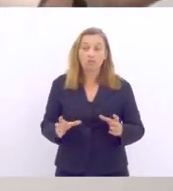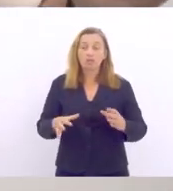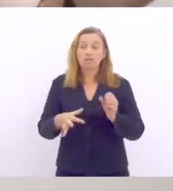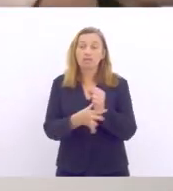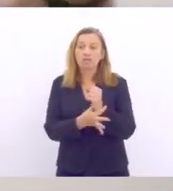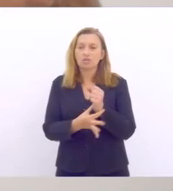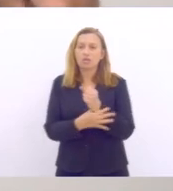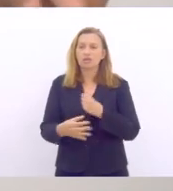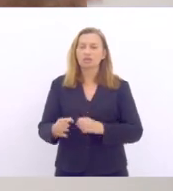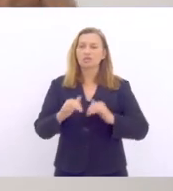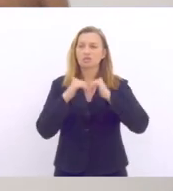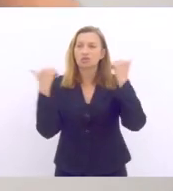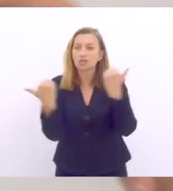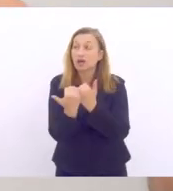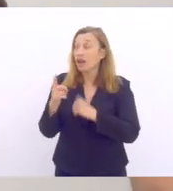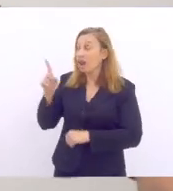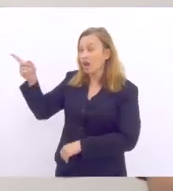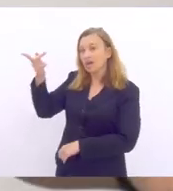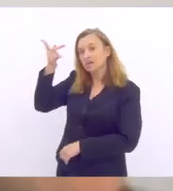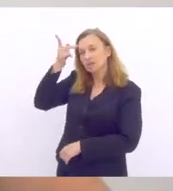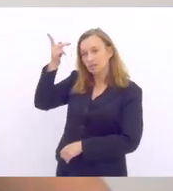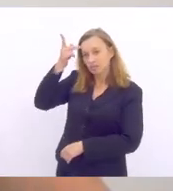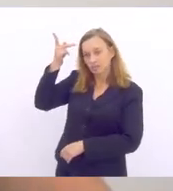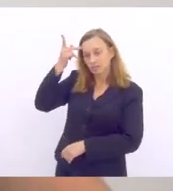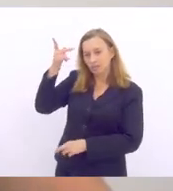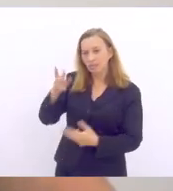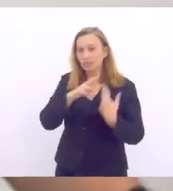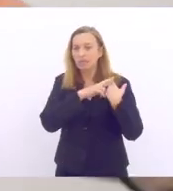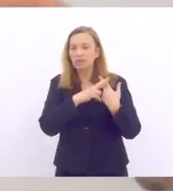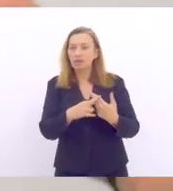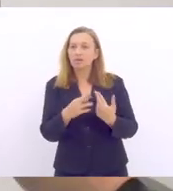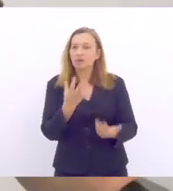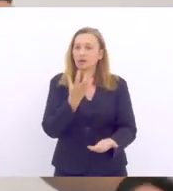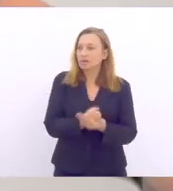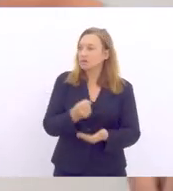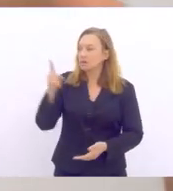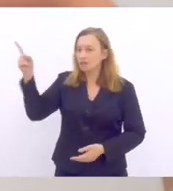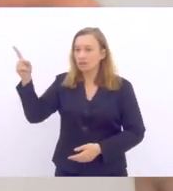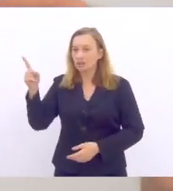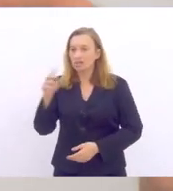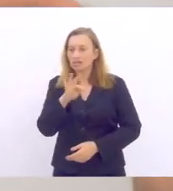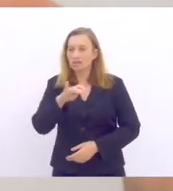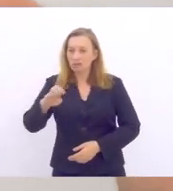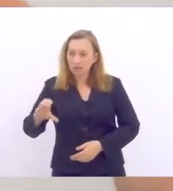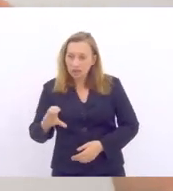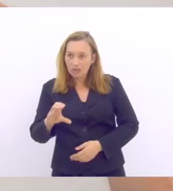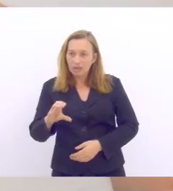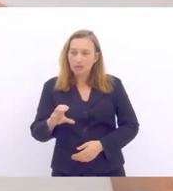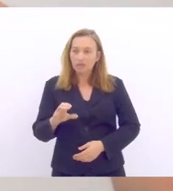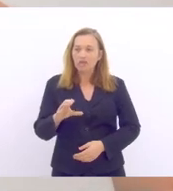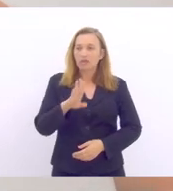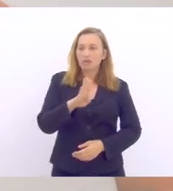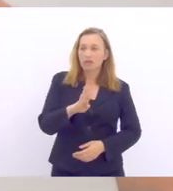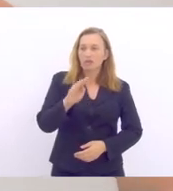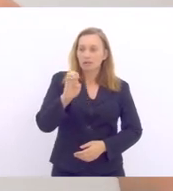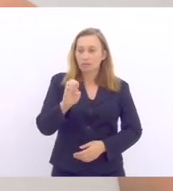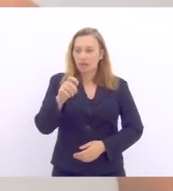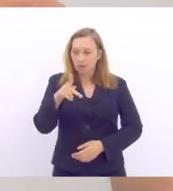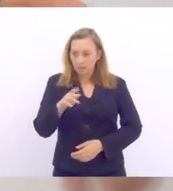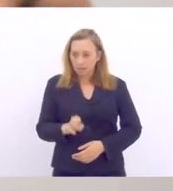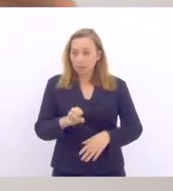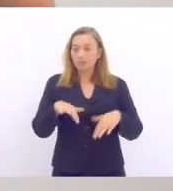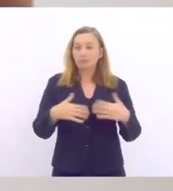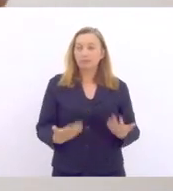quando lá em São Paulo a Federação Paulista que é responsável por esse cadastro, no TAC foi decidido que era o BEP que tinha que fazer, né?